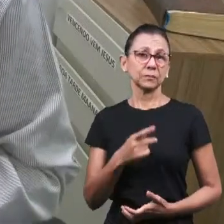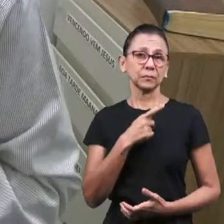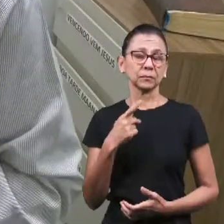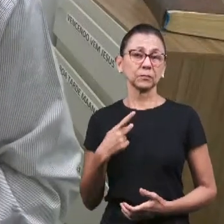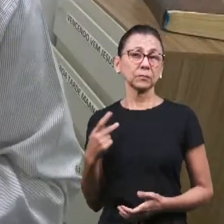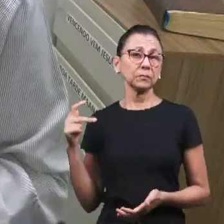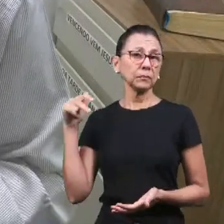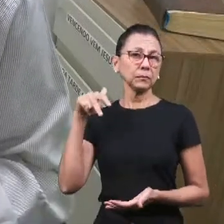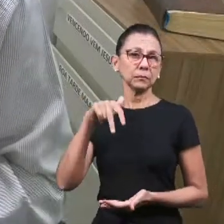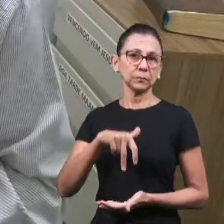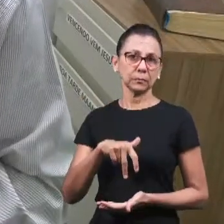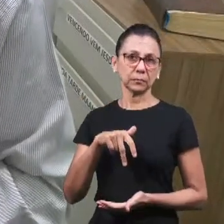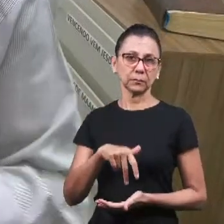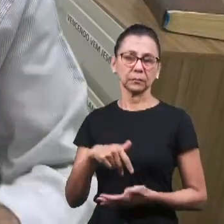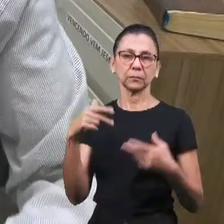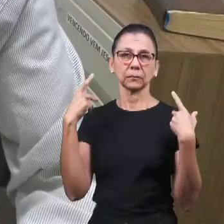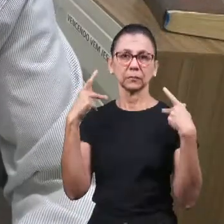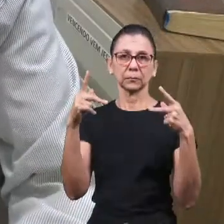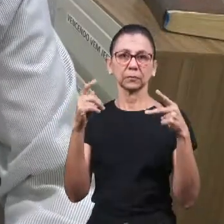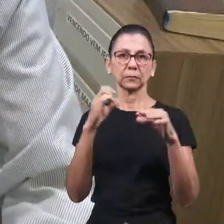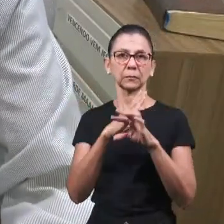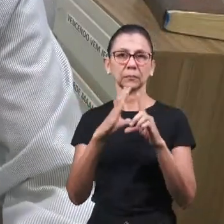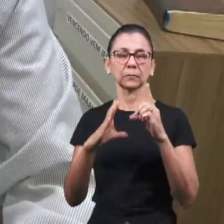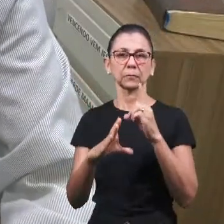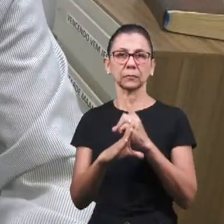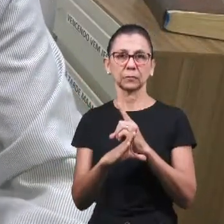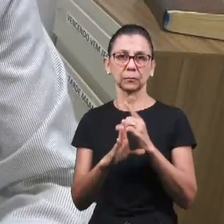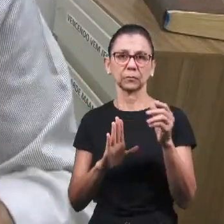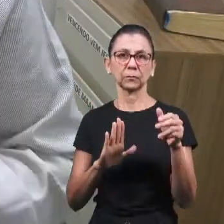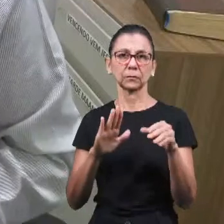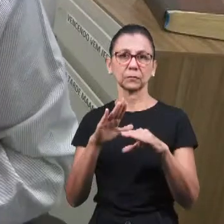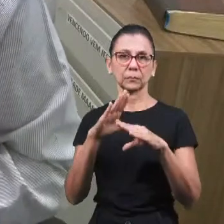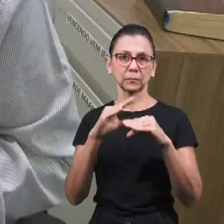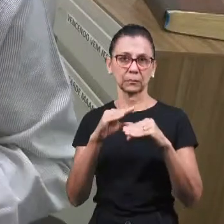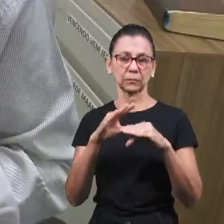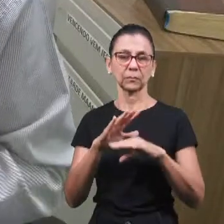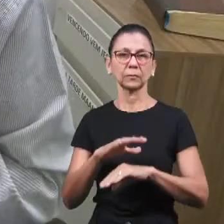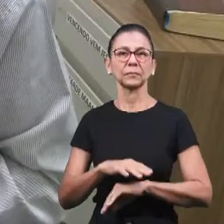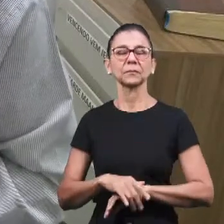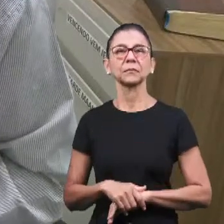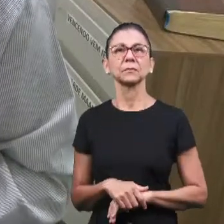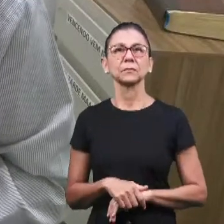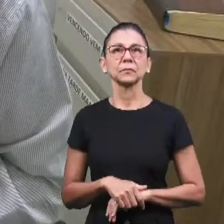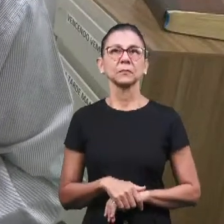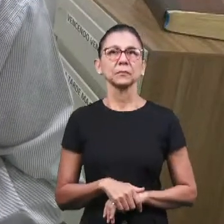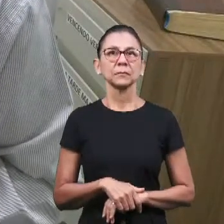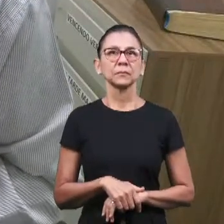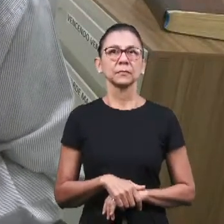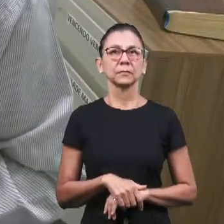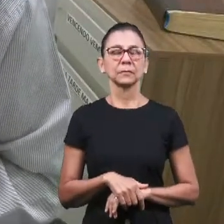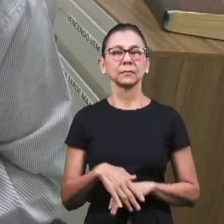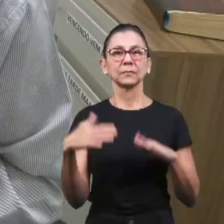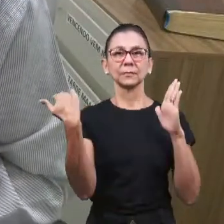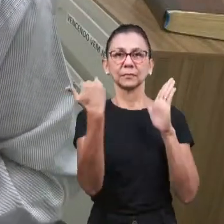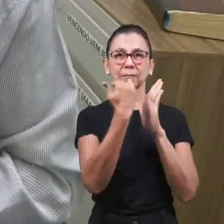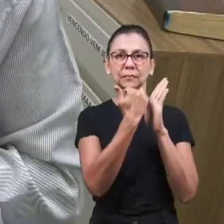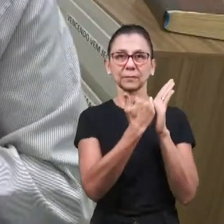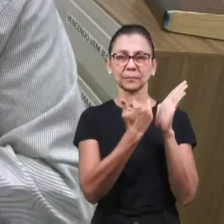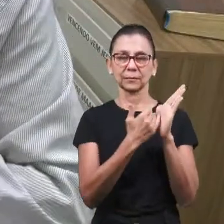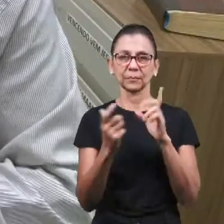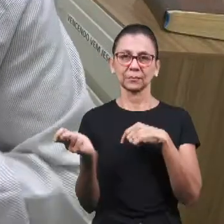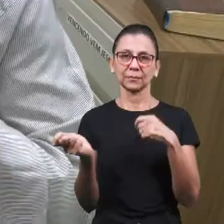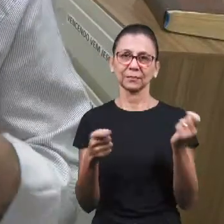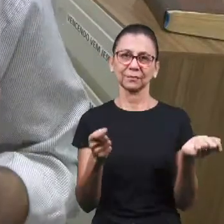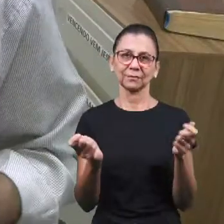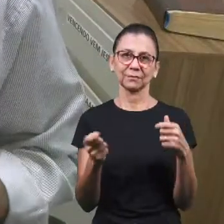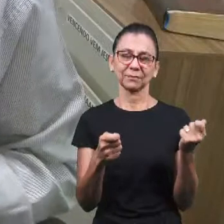uma palavra no culto de glorificação ao Senhor, às 8 horas, aqui na Rádio Manaim, também pelo YouTube, na nossa programação diária aqui